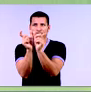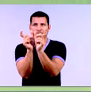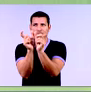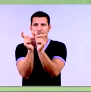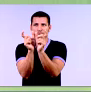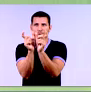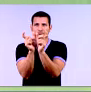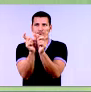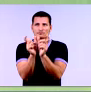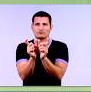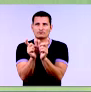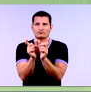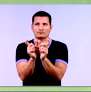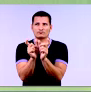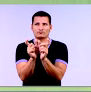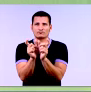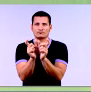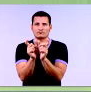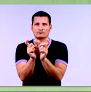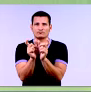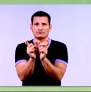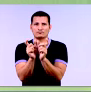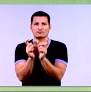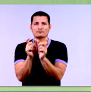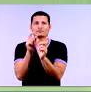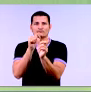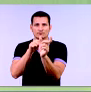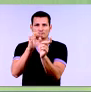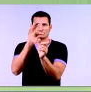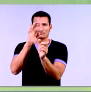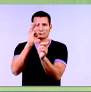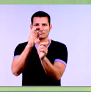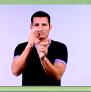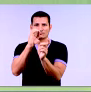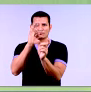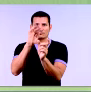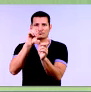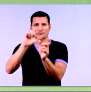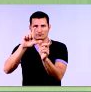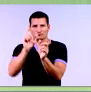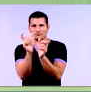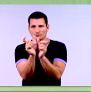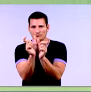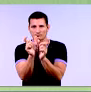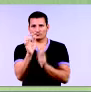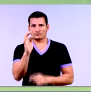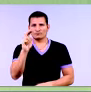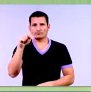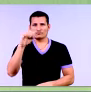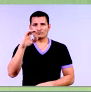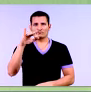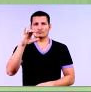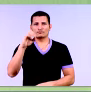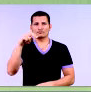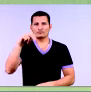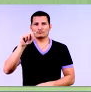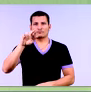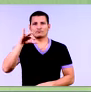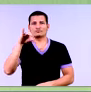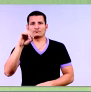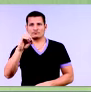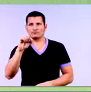total funcionários, ou seja, total de funcionários, que eu coloquei aqui 68. Aqui nós temos